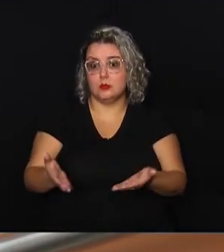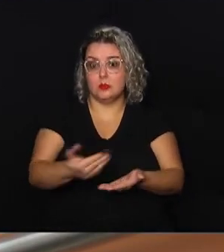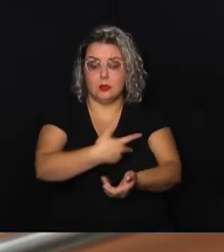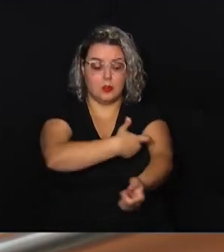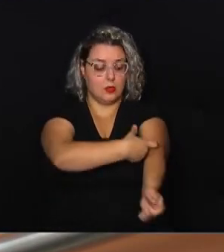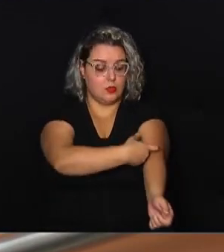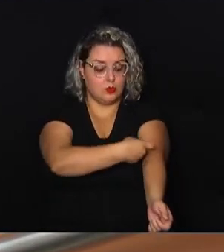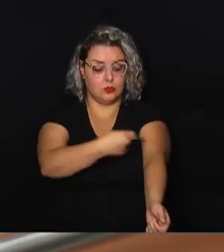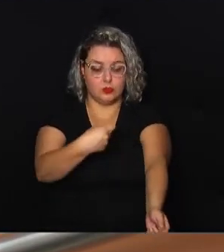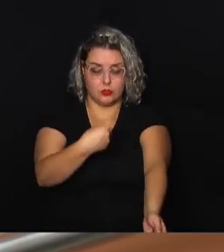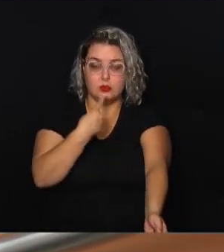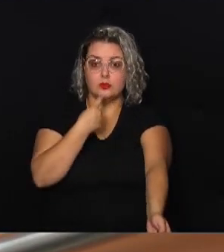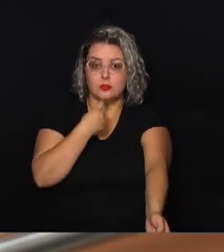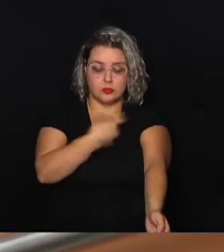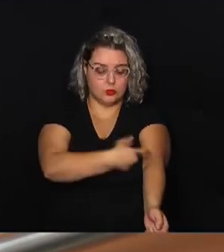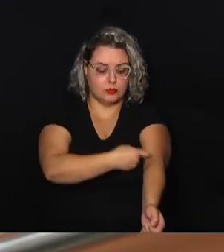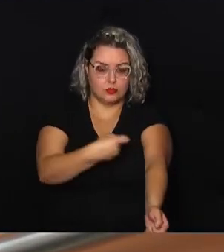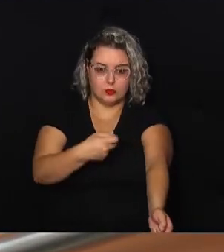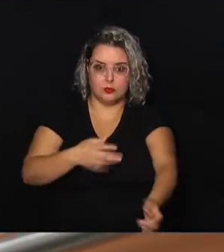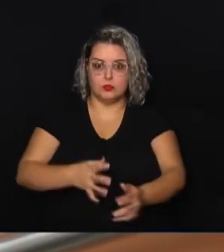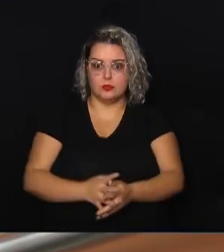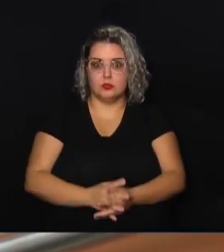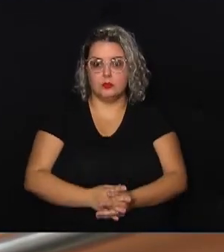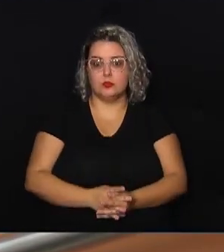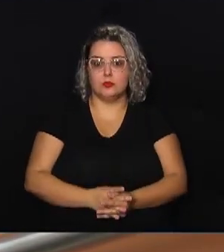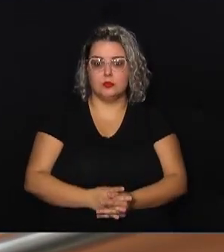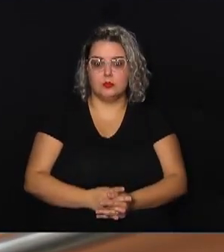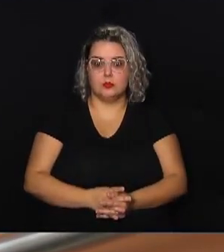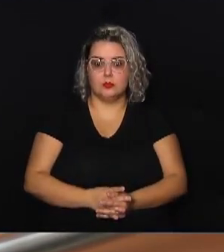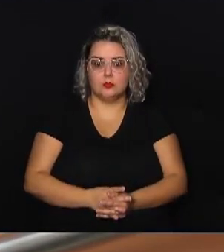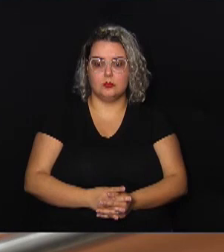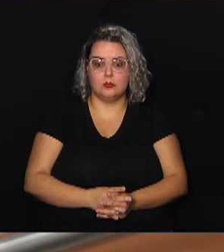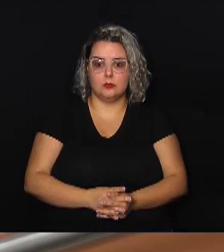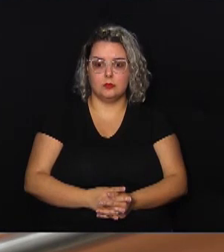sangue. A coleta de sangue dela